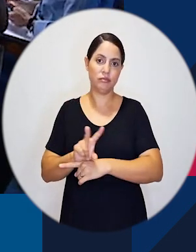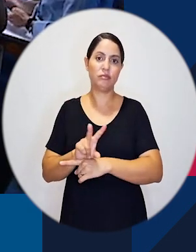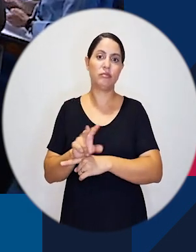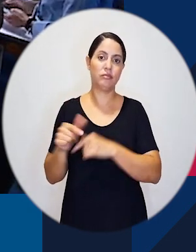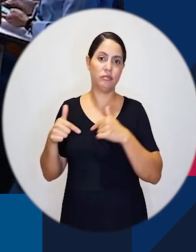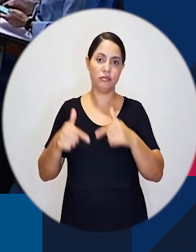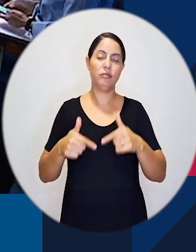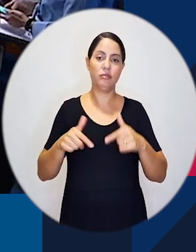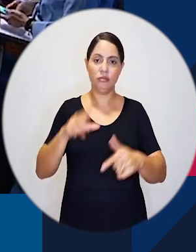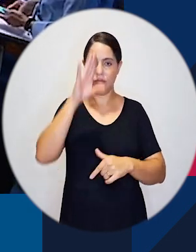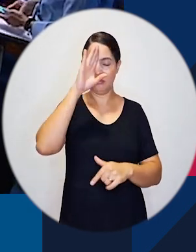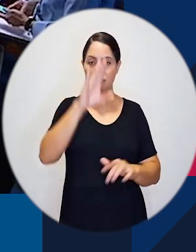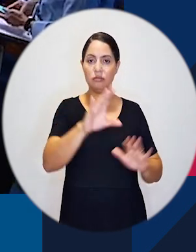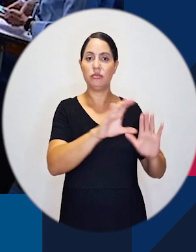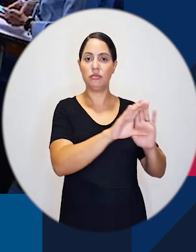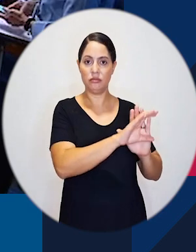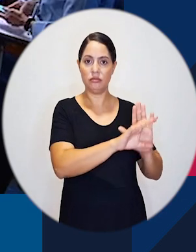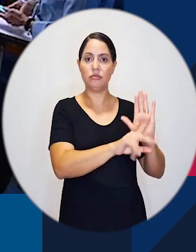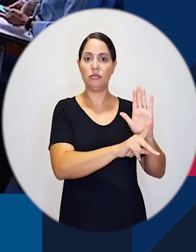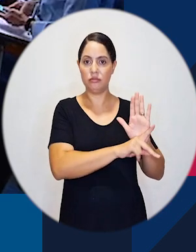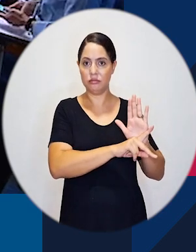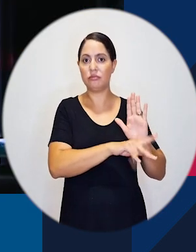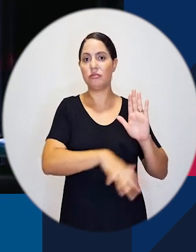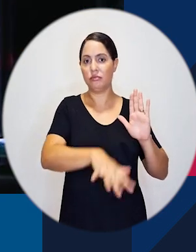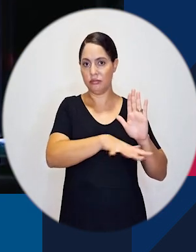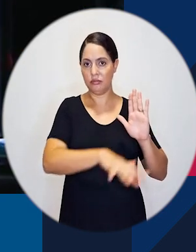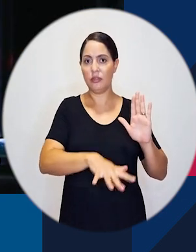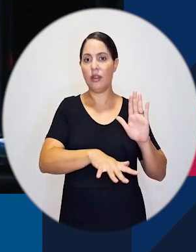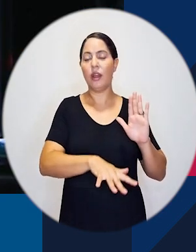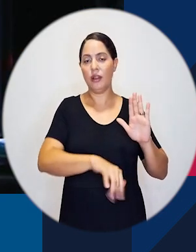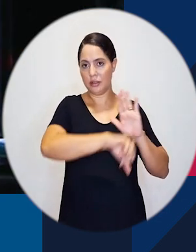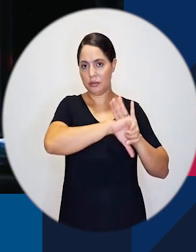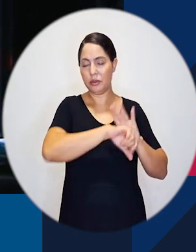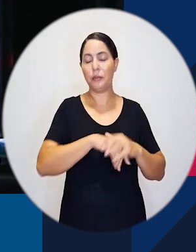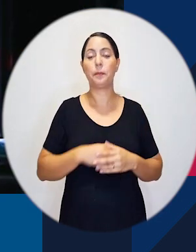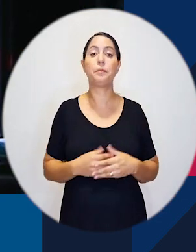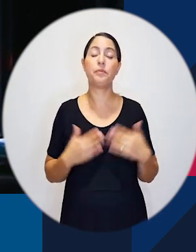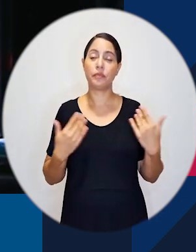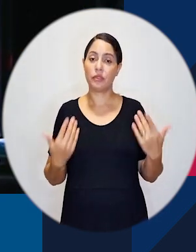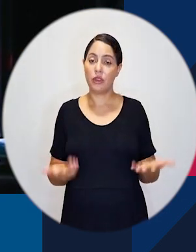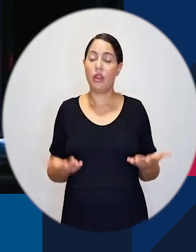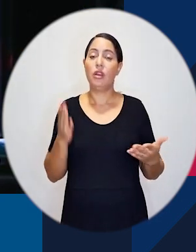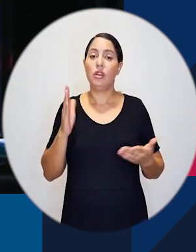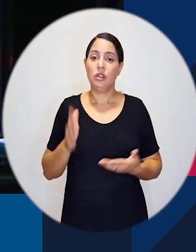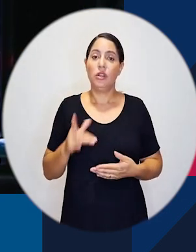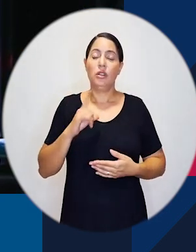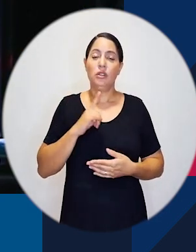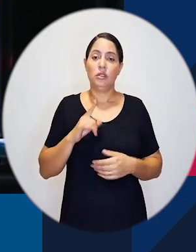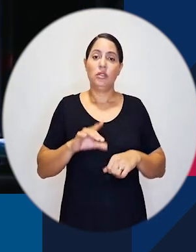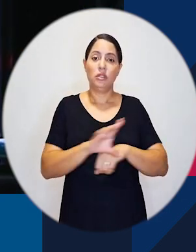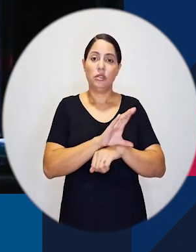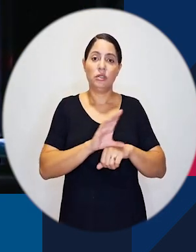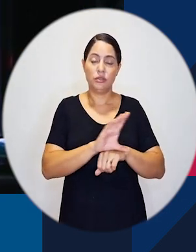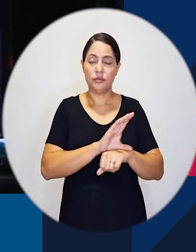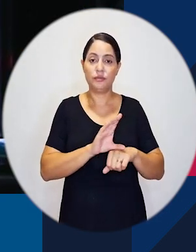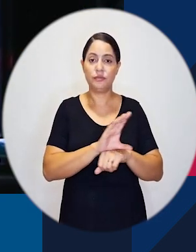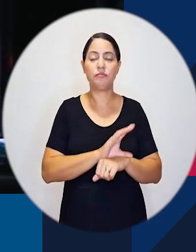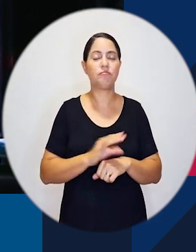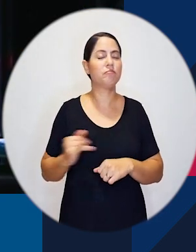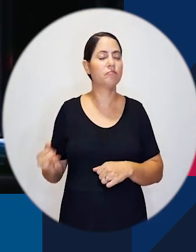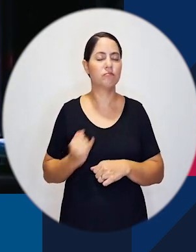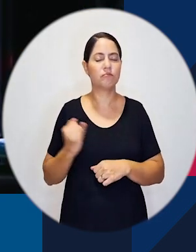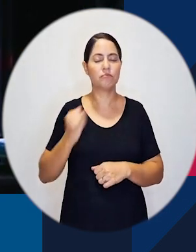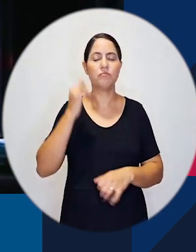advogados que militam, sobretudo, na seara penal. A advocacia está contida na Constituição Federal e tida como